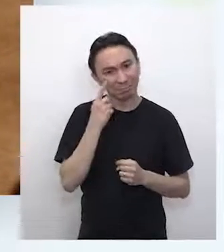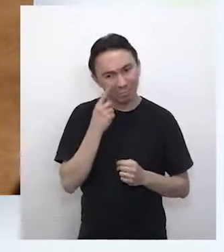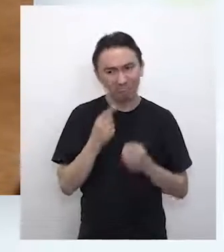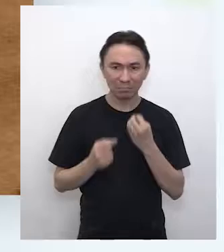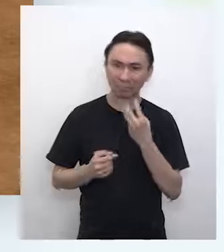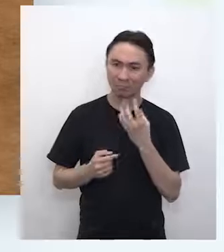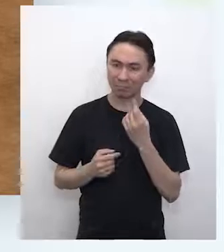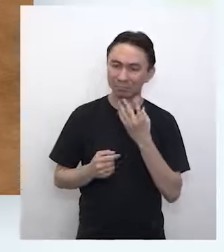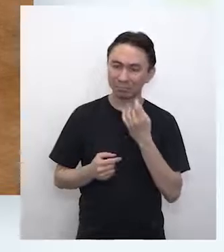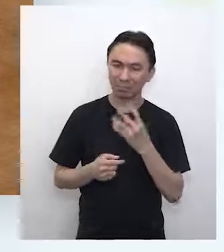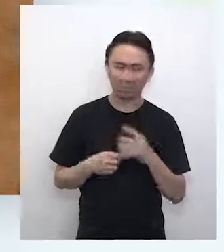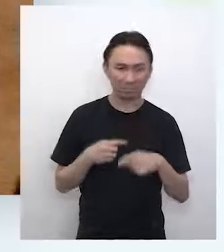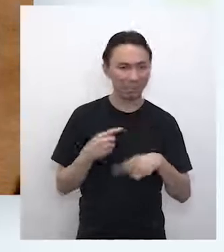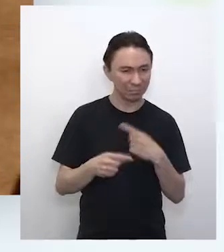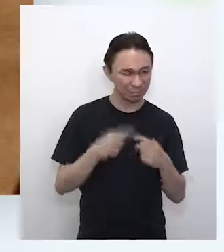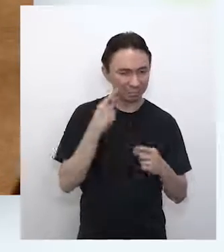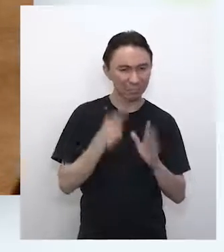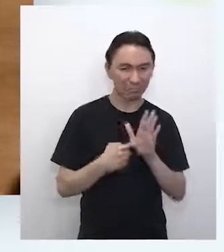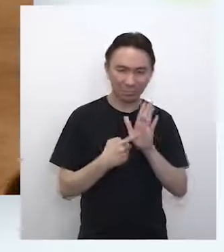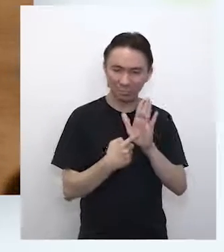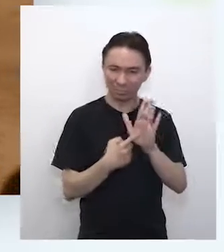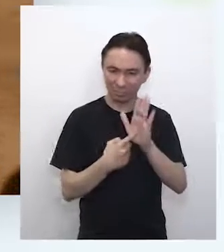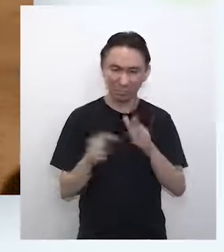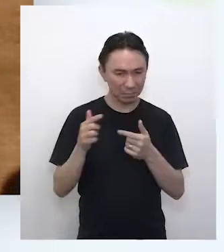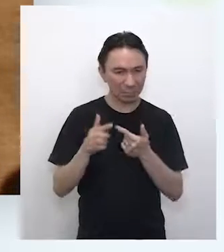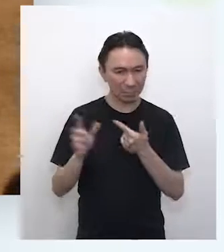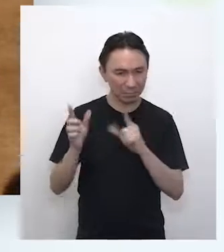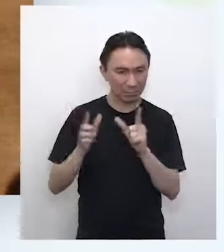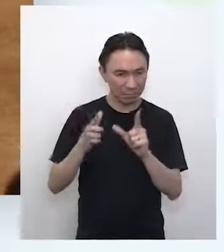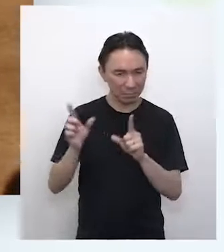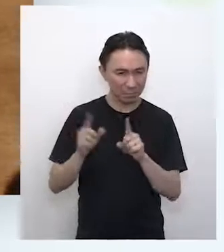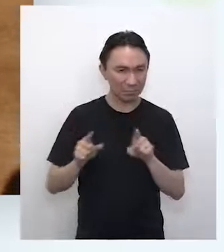Depois nós vamos demonstrar as outras placas também, que nós...